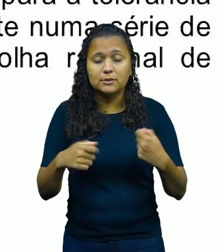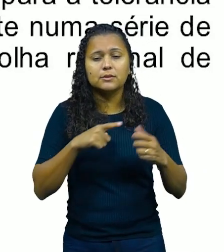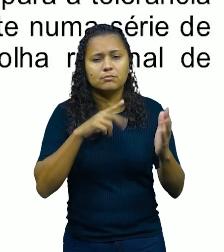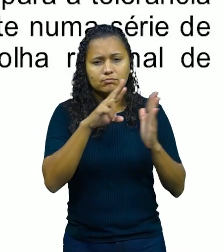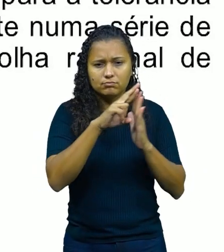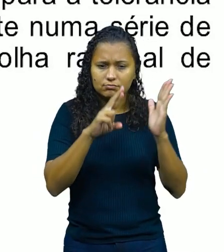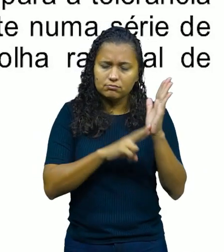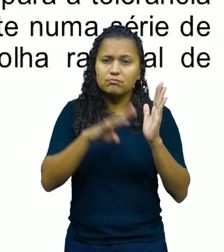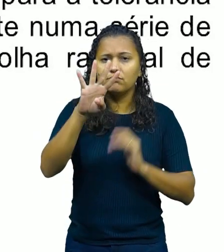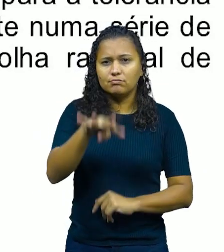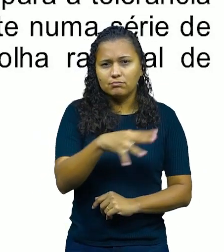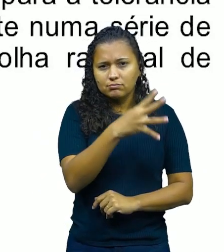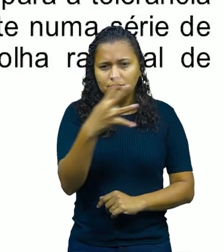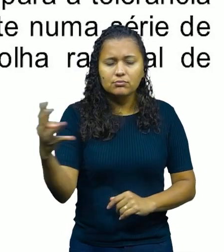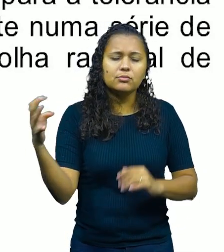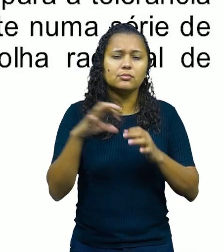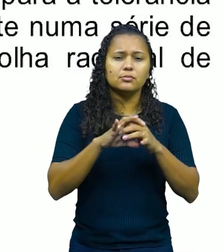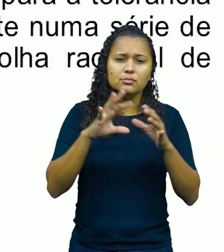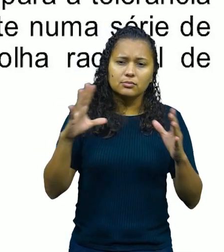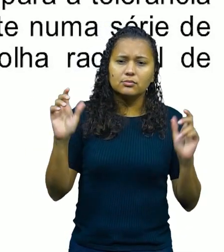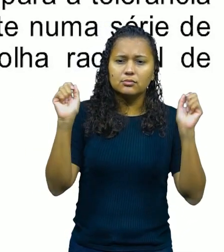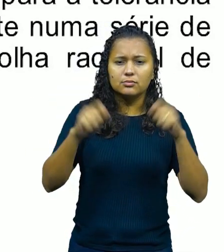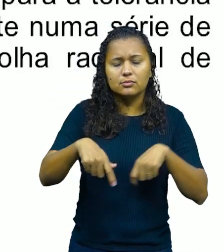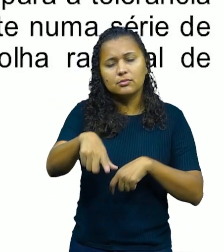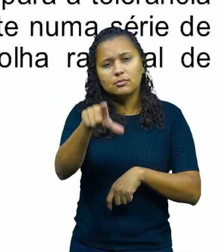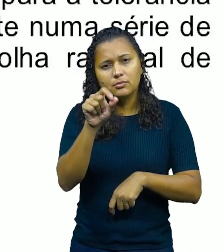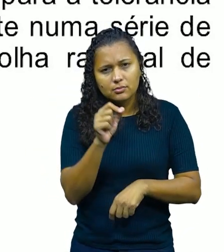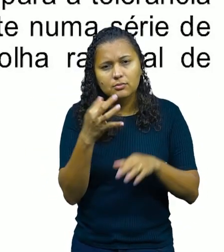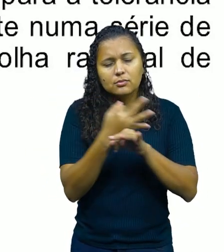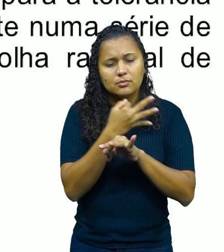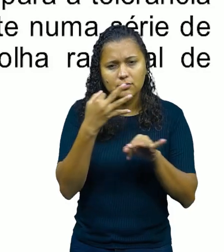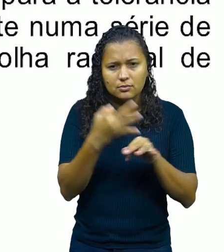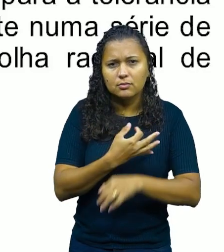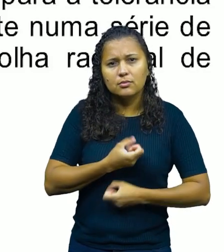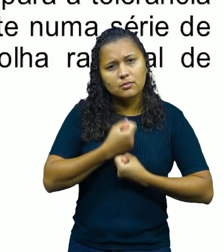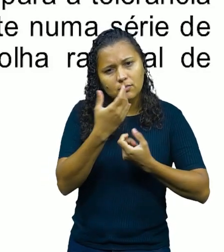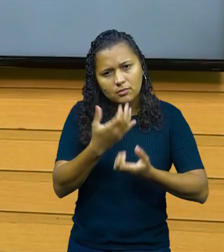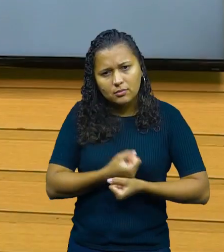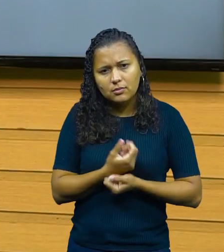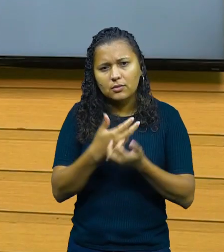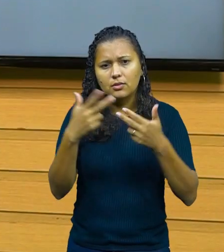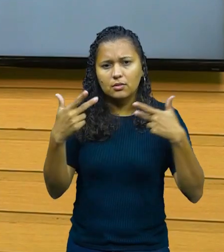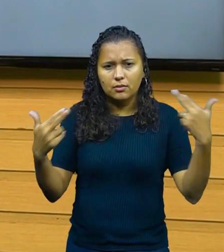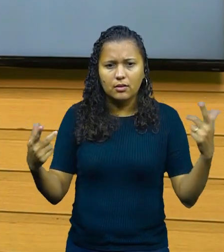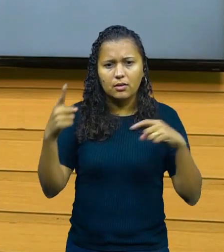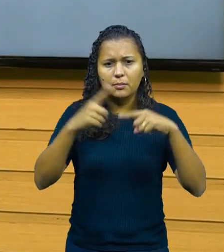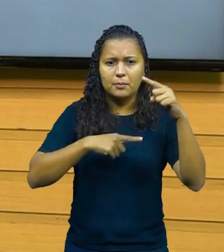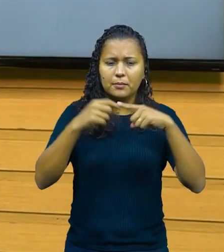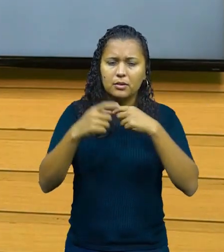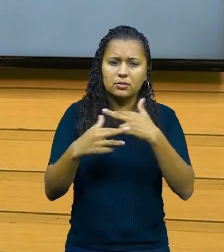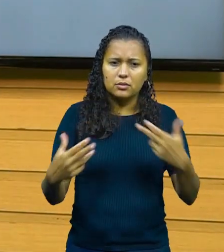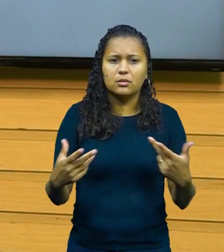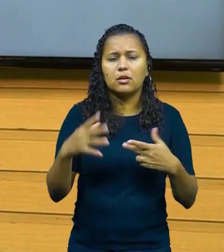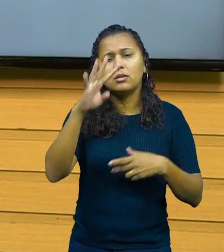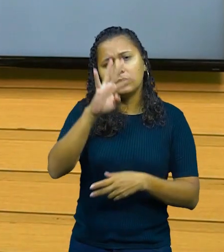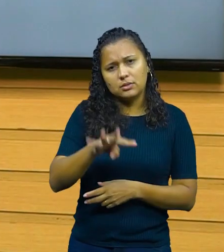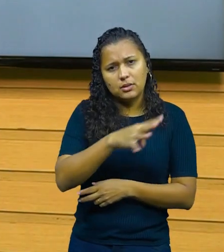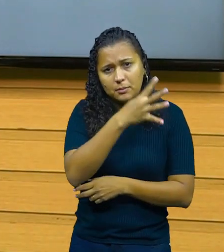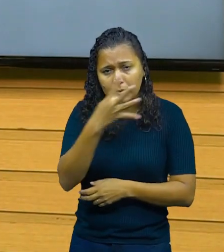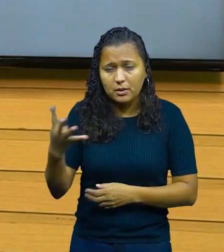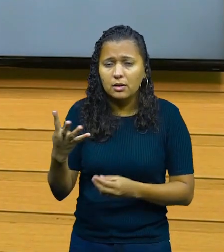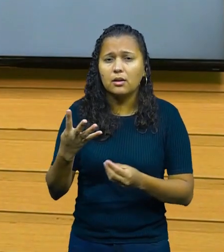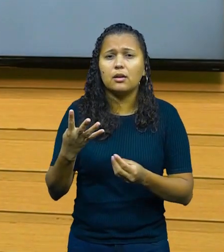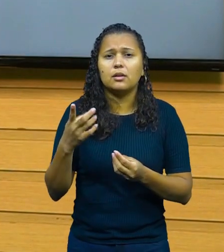regras e tabelas que permitem a escolha racional de tolerância na produção de peças. Normalmente quem dispõe essas tabelas,